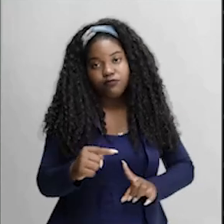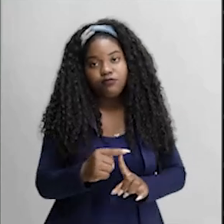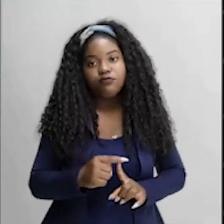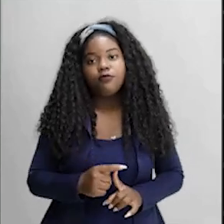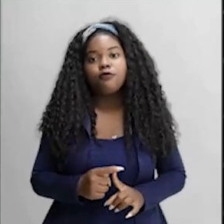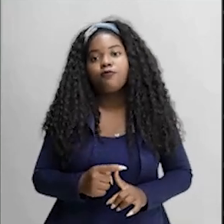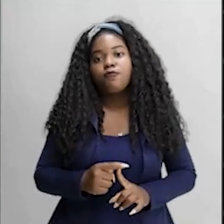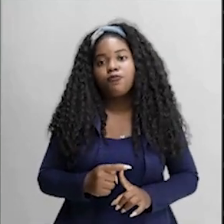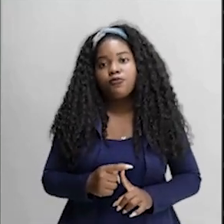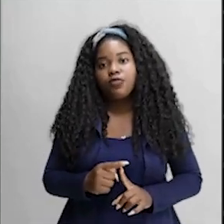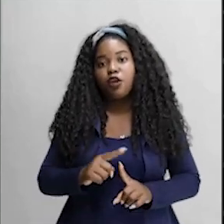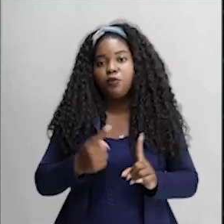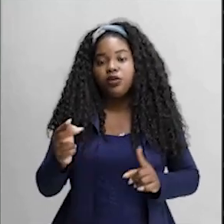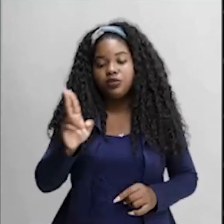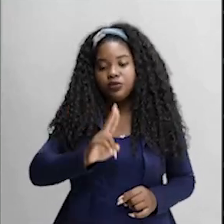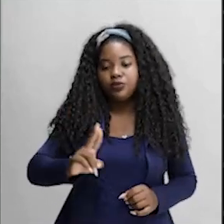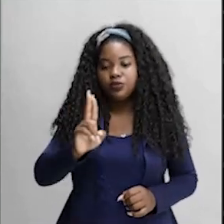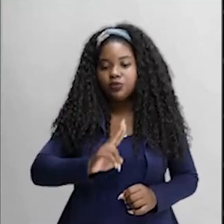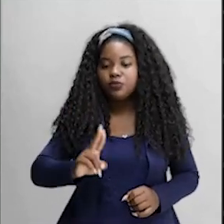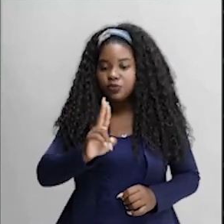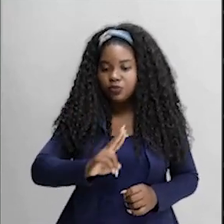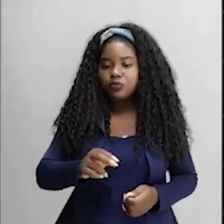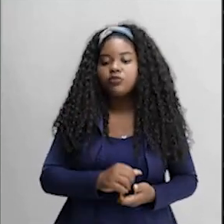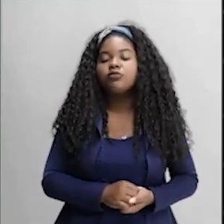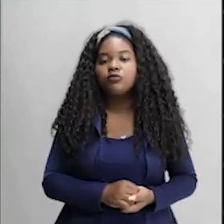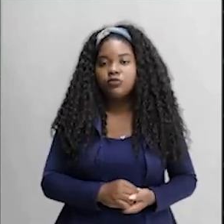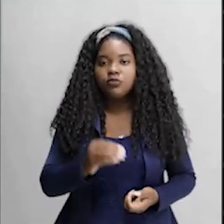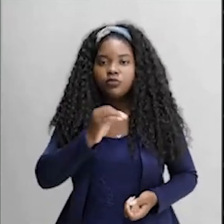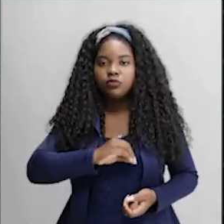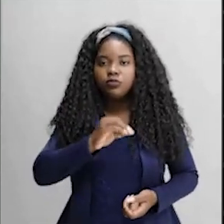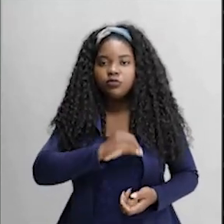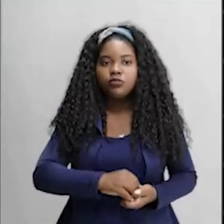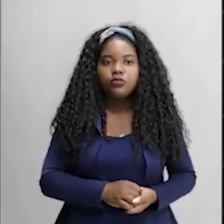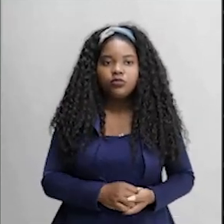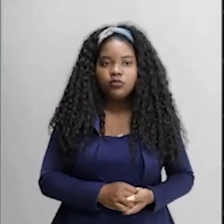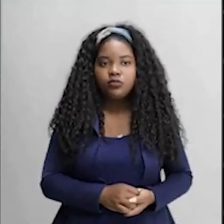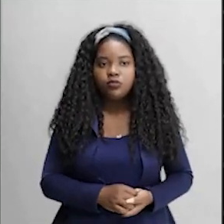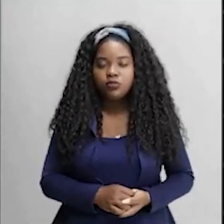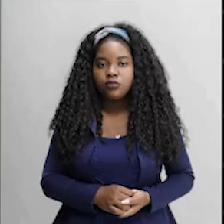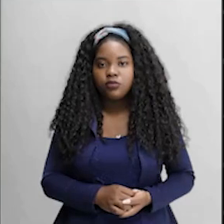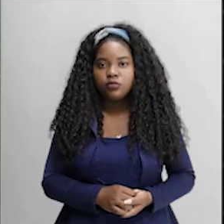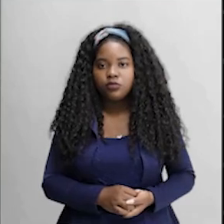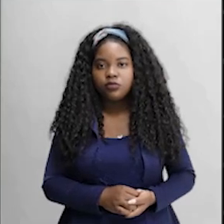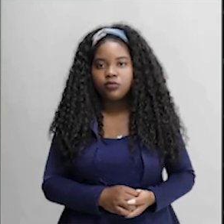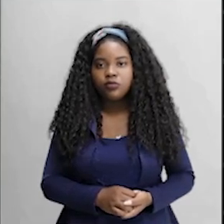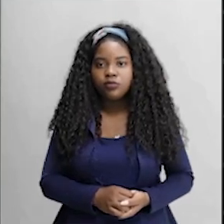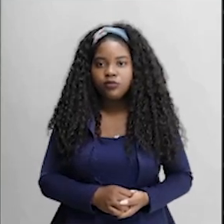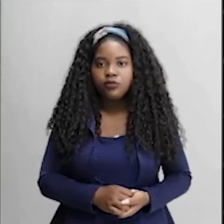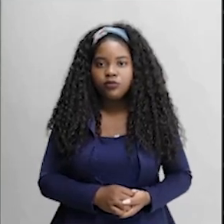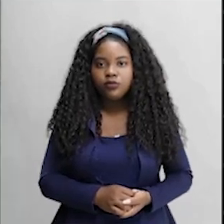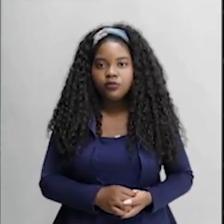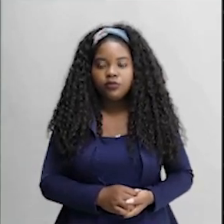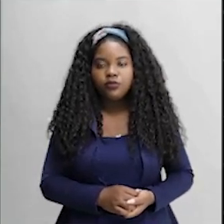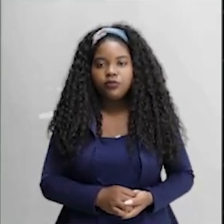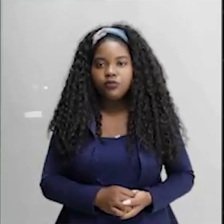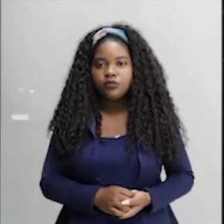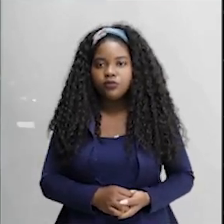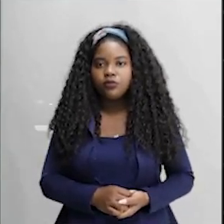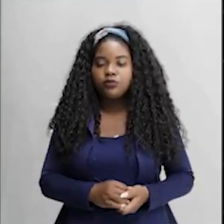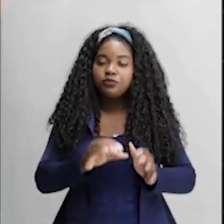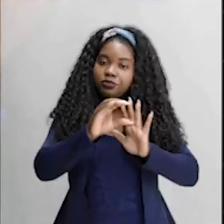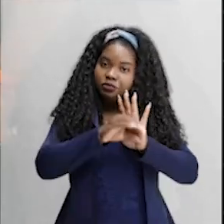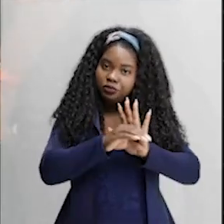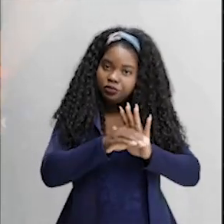Mas a forma mais usada é esta aqui. Os critérios mais usados são esses. E aí você entra no conceito